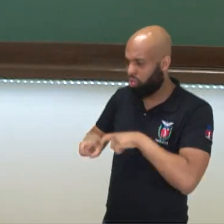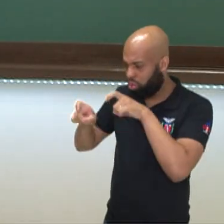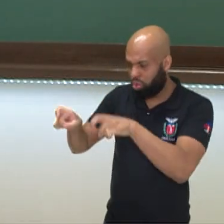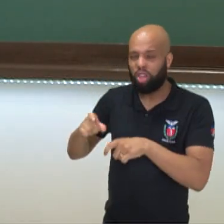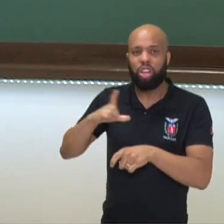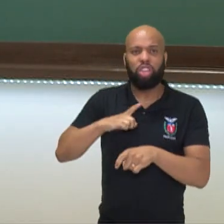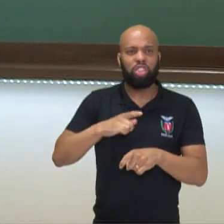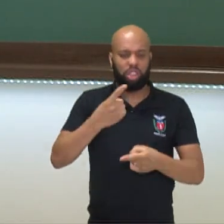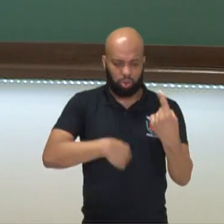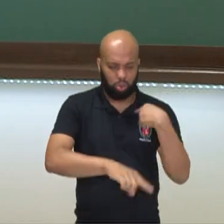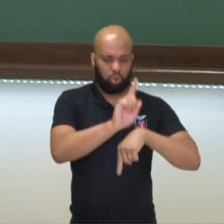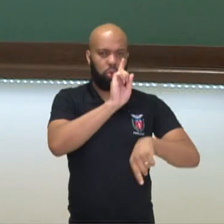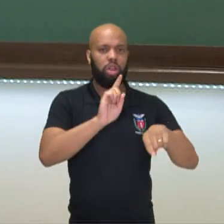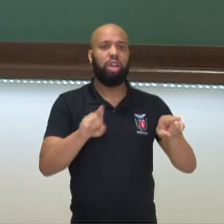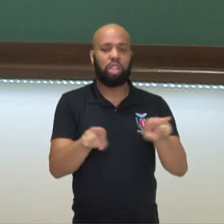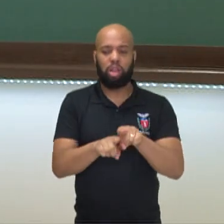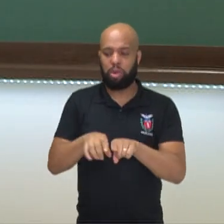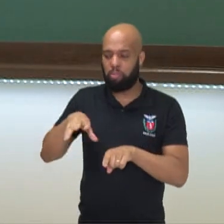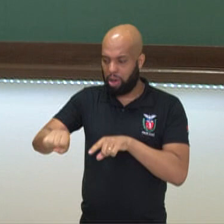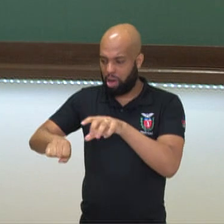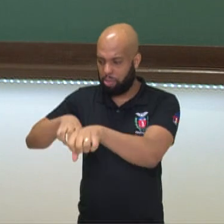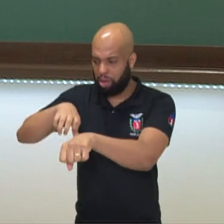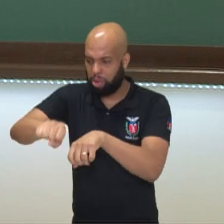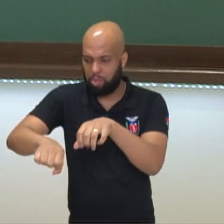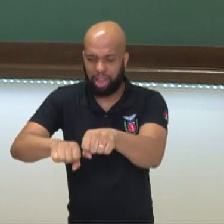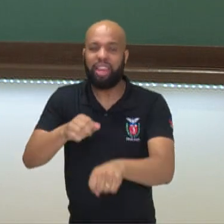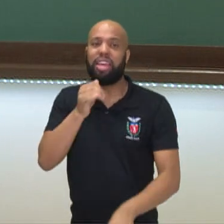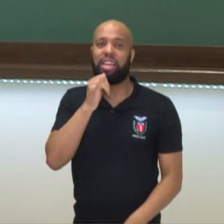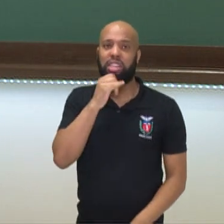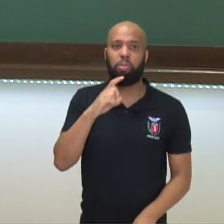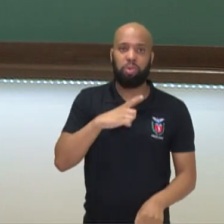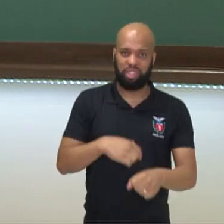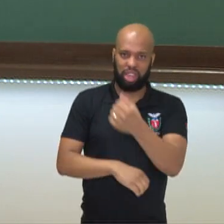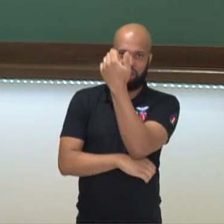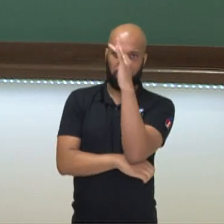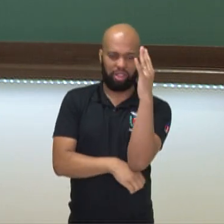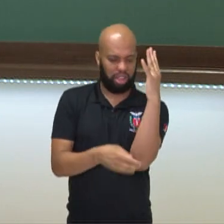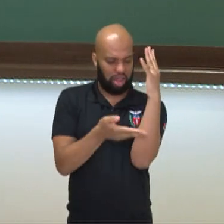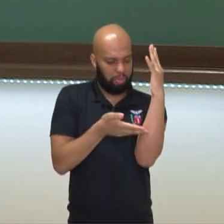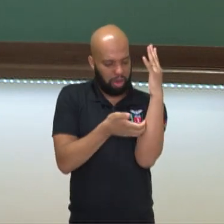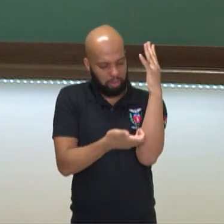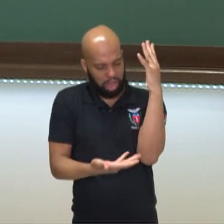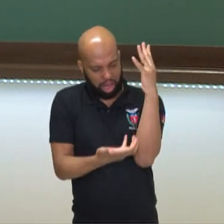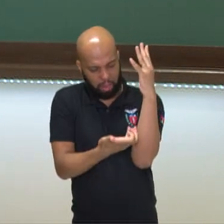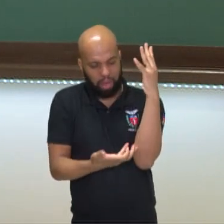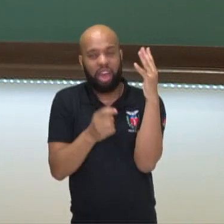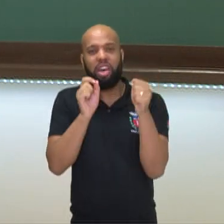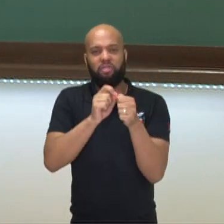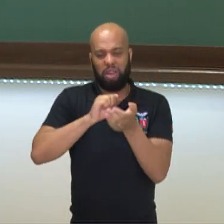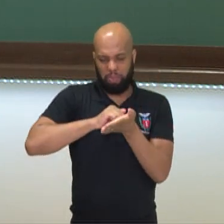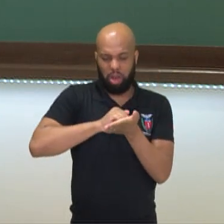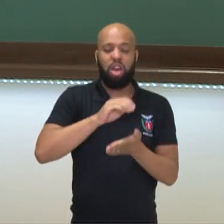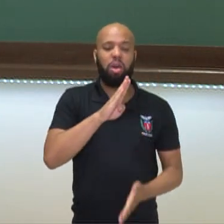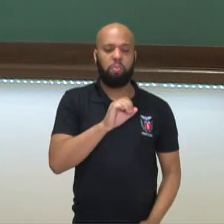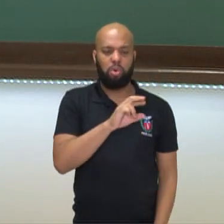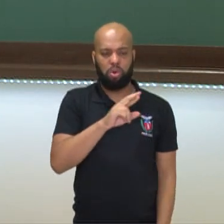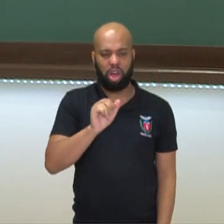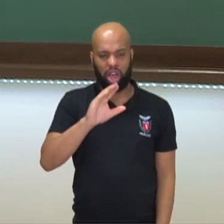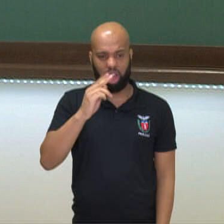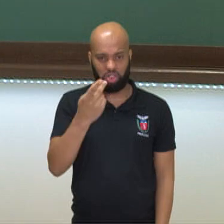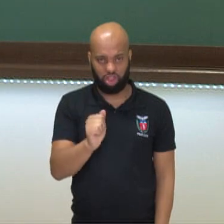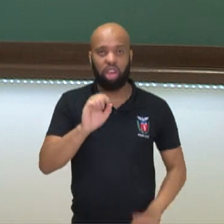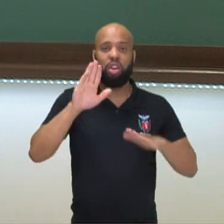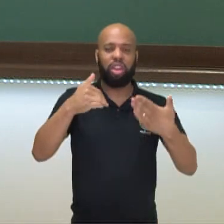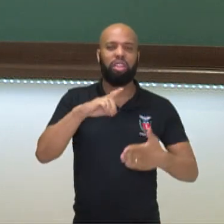territórios indígenas. Por exemplo, a borracha, a extração da borracha na Amazônia. Então, café e outras culturas